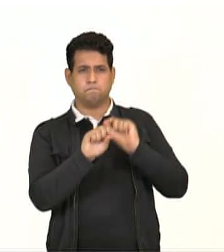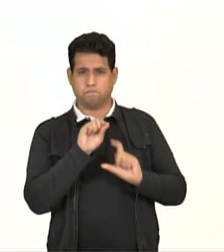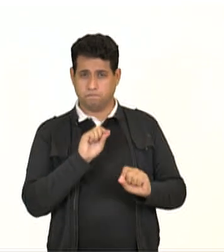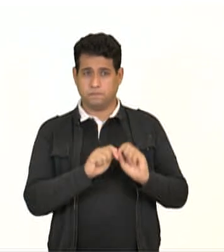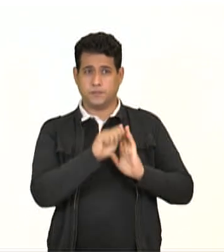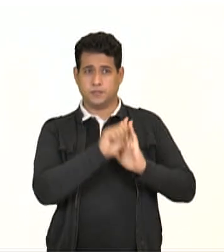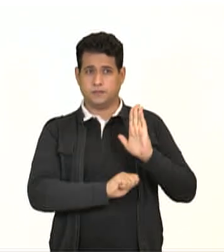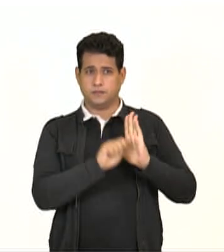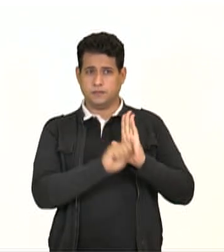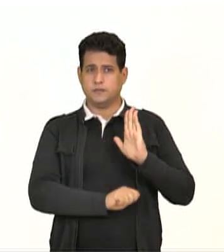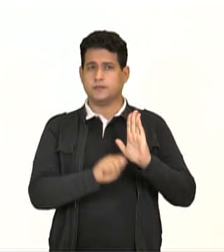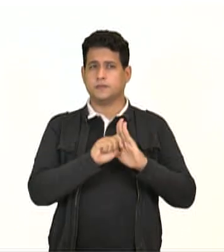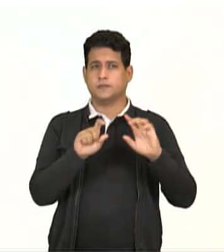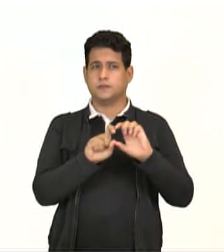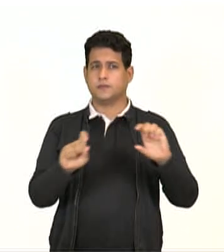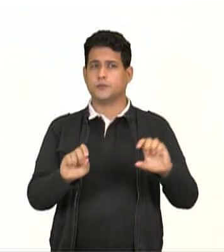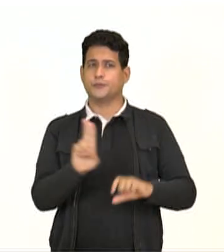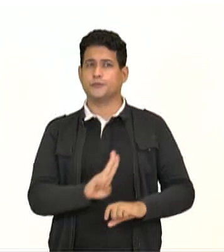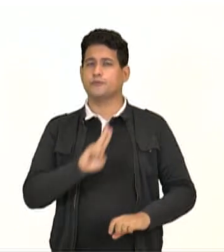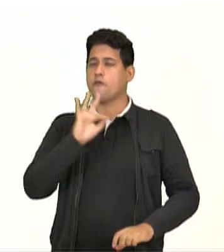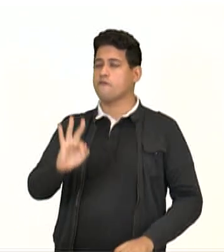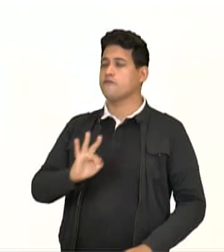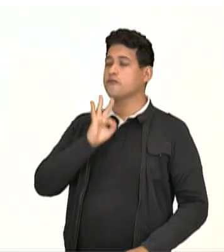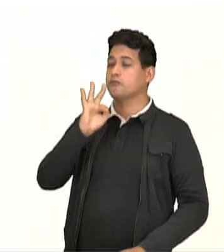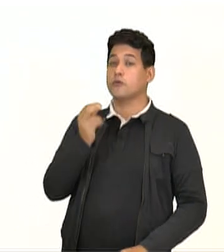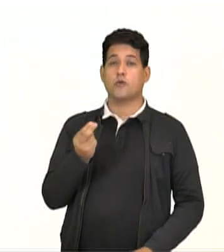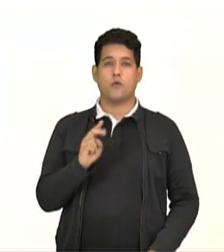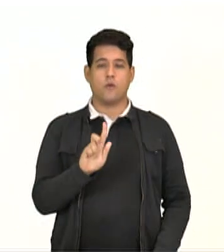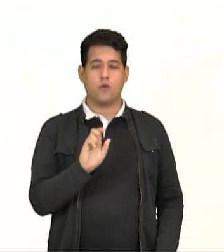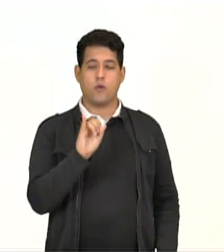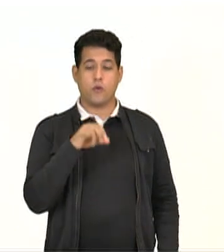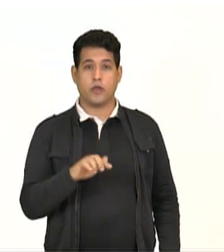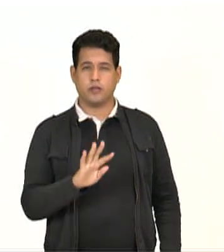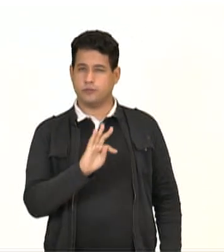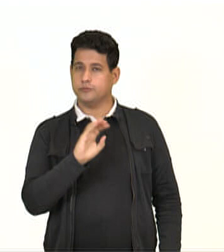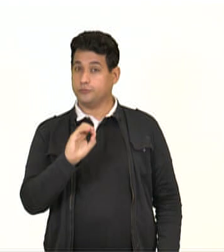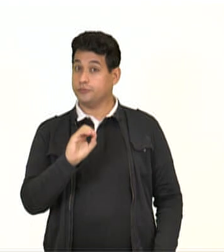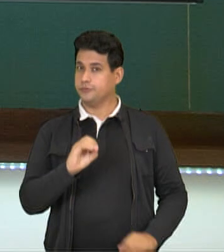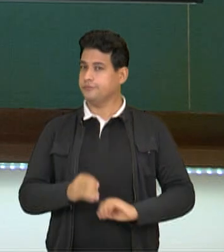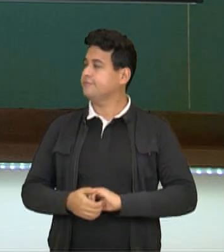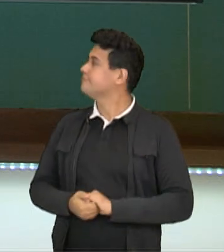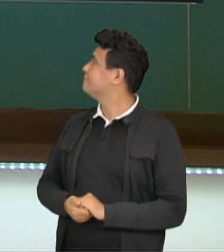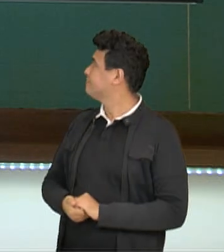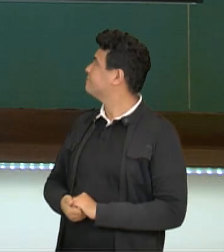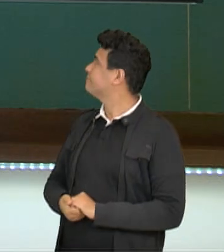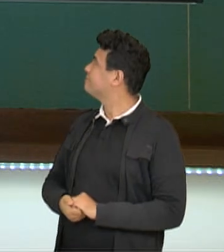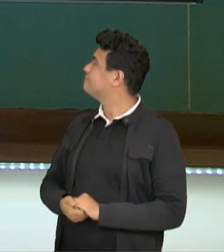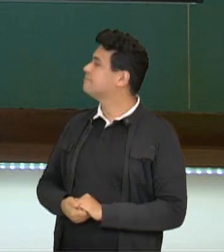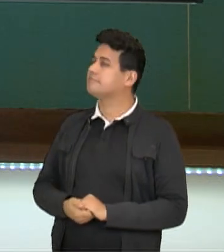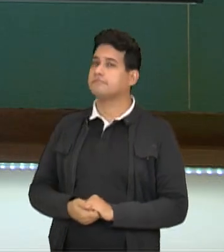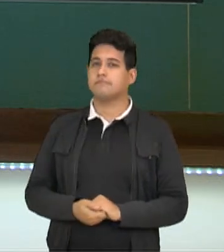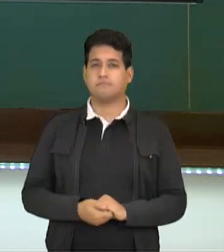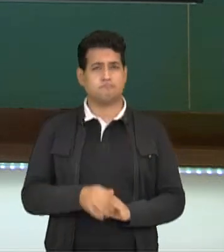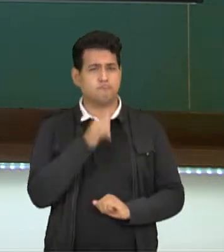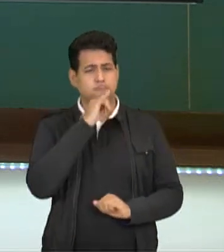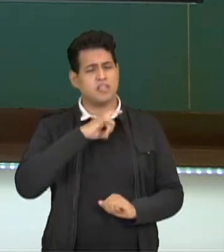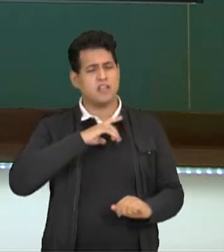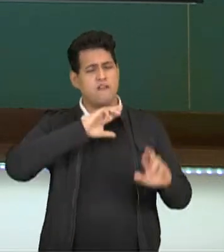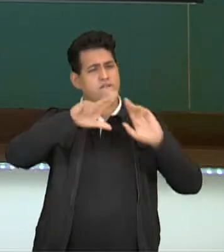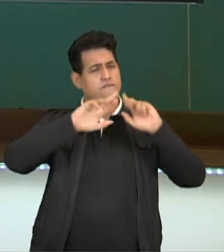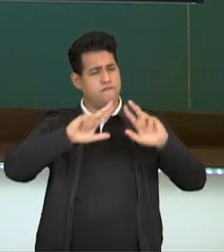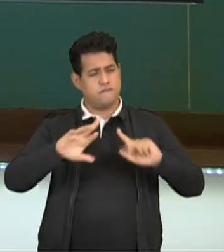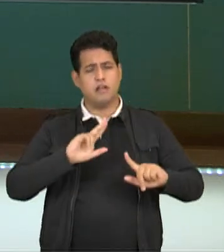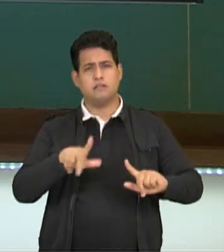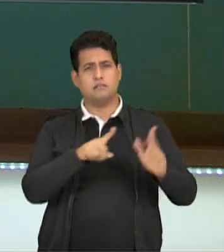text sentences using future with going to. Veja bem, você tem uma série de sentenças que